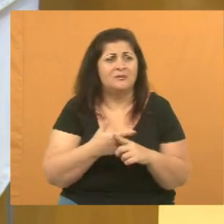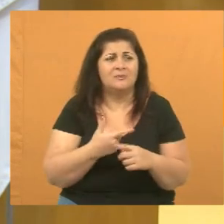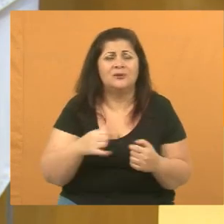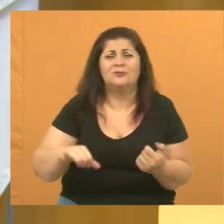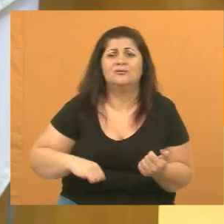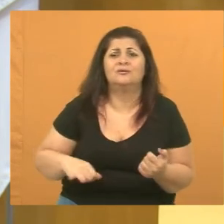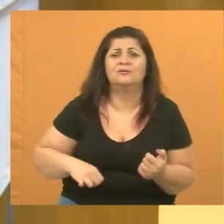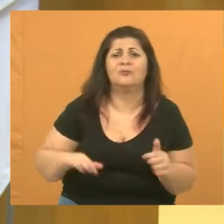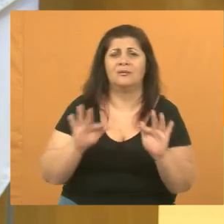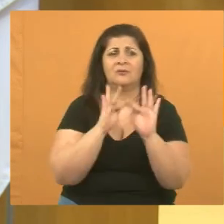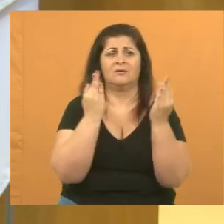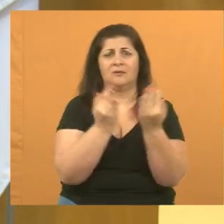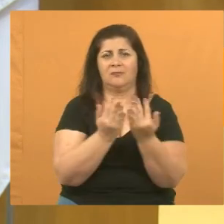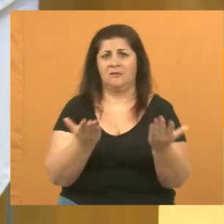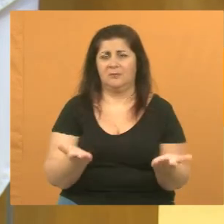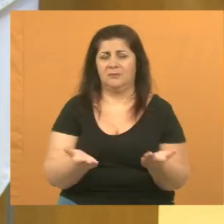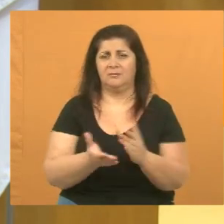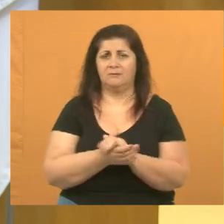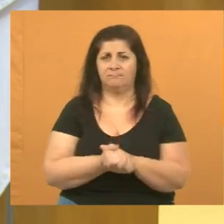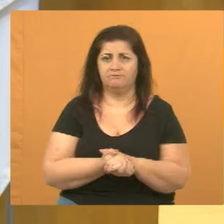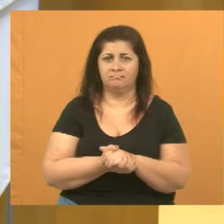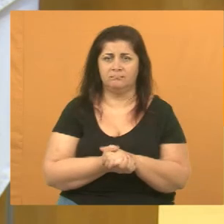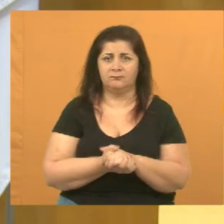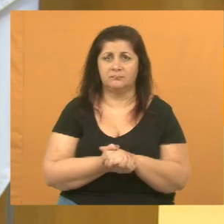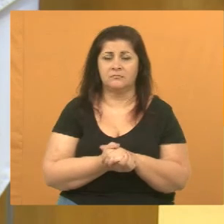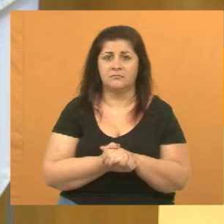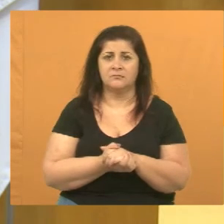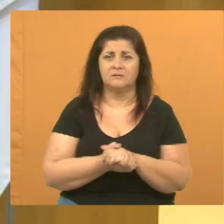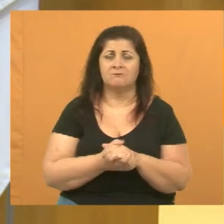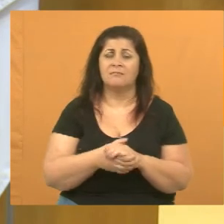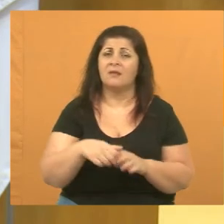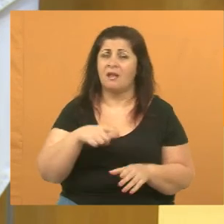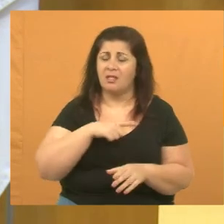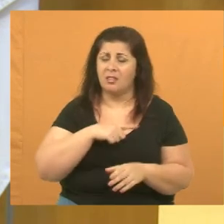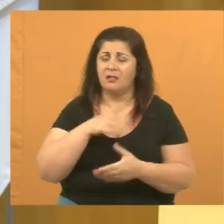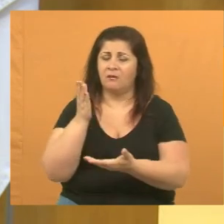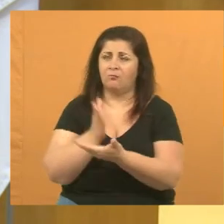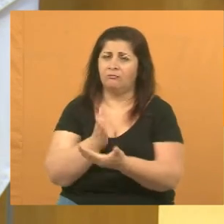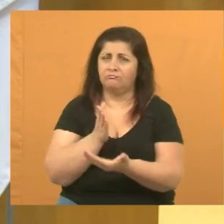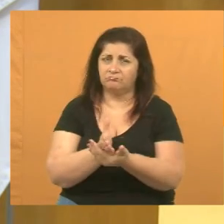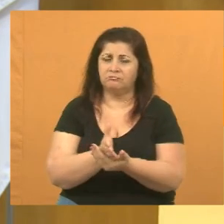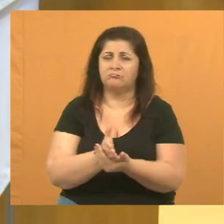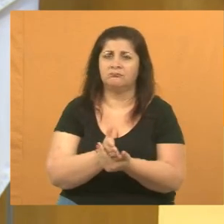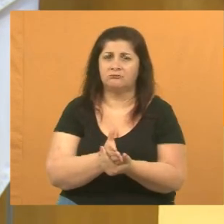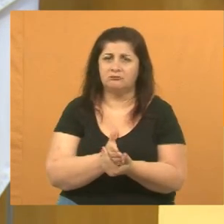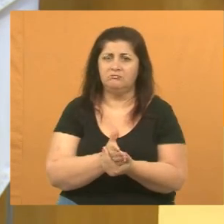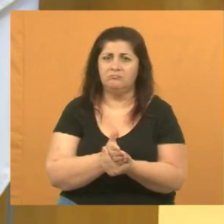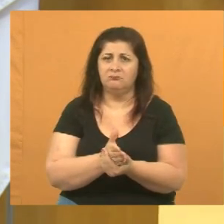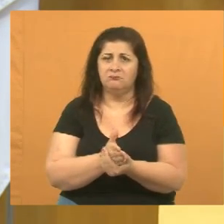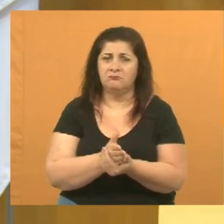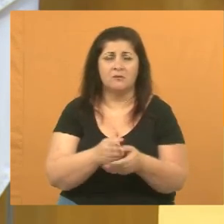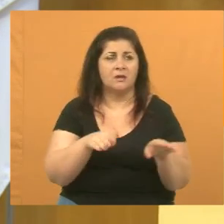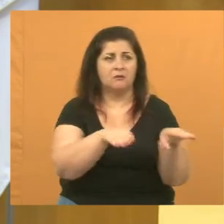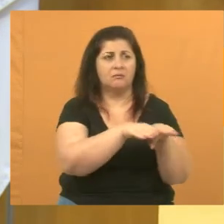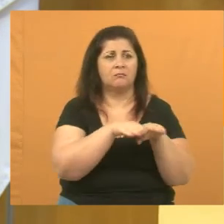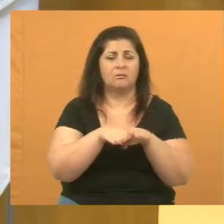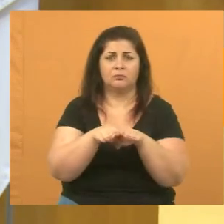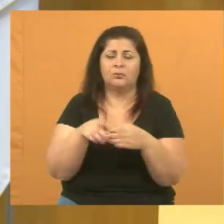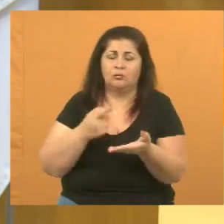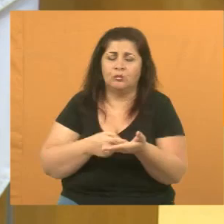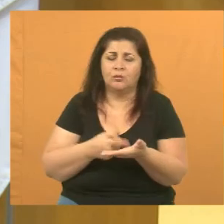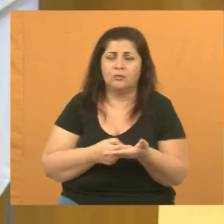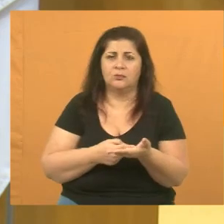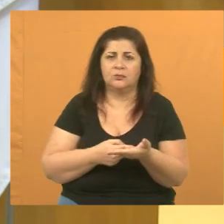que vive aquelas famílias, que existe um liminar, e em consenso foi feito ali um